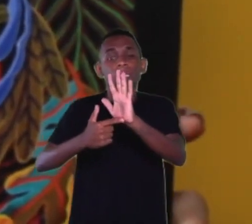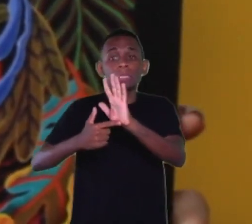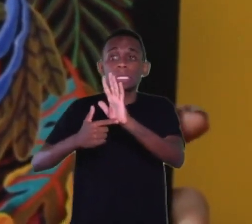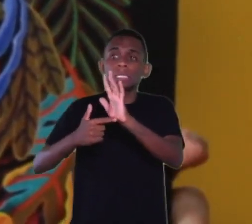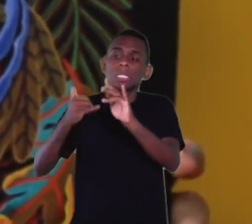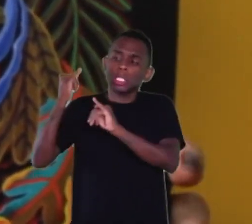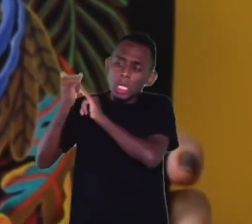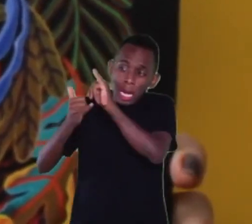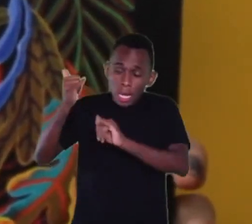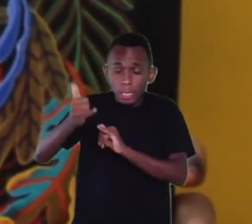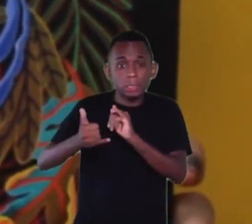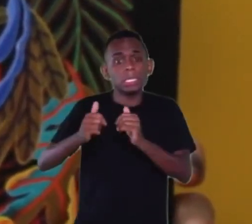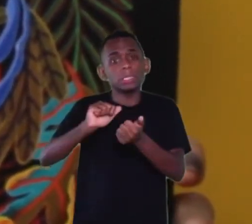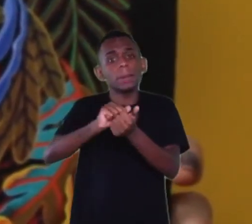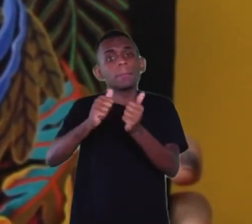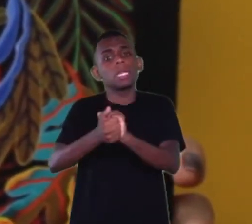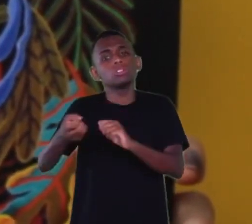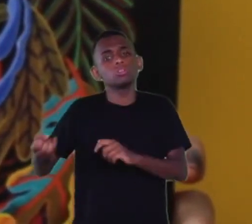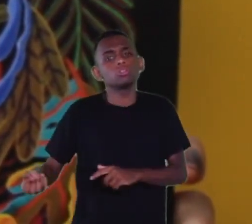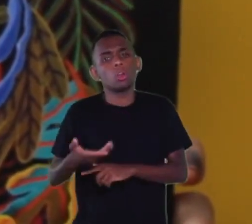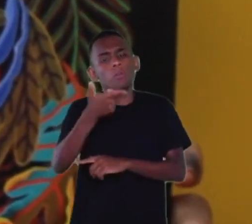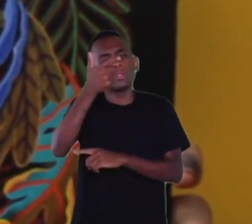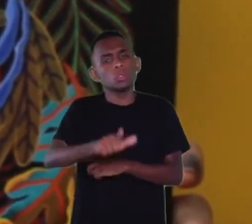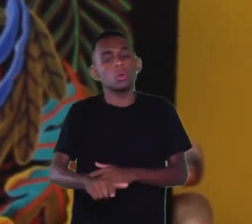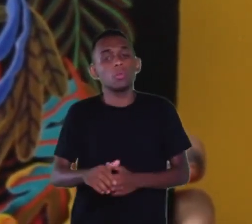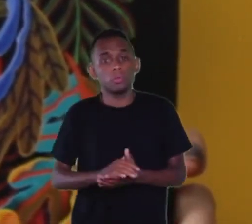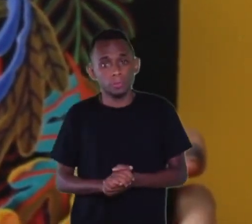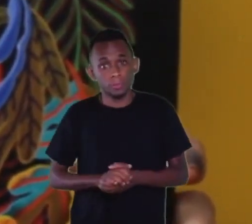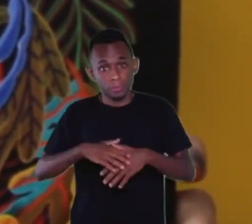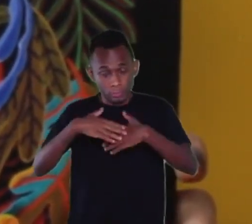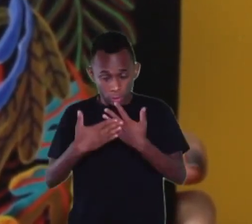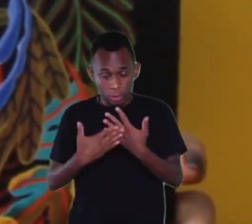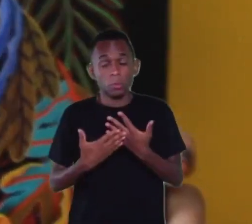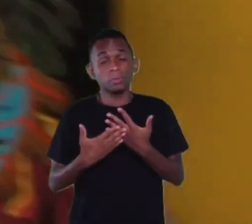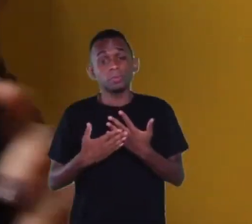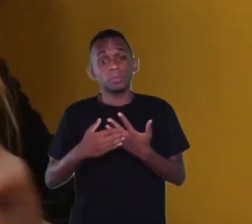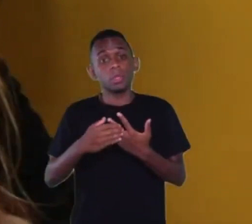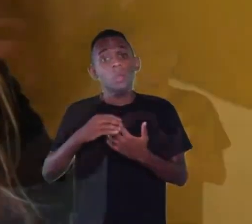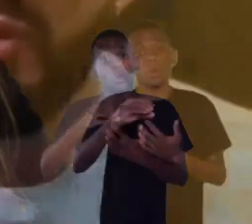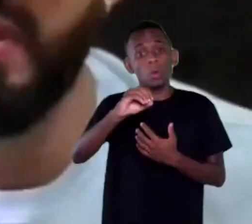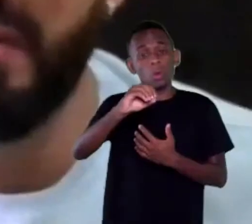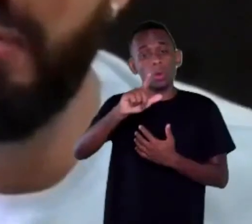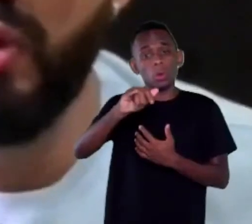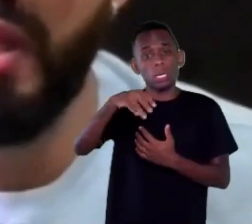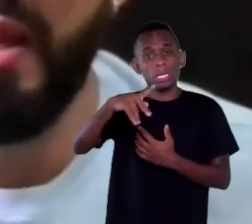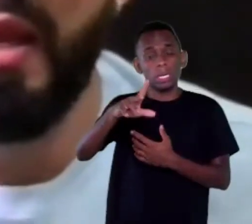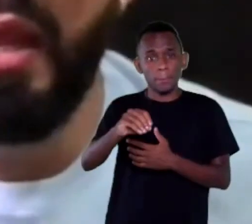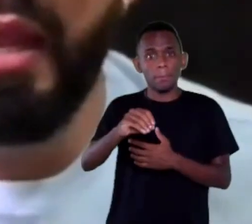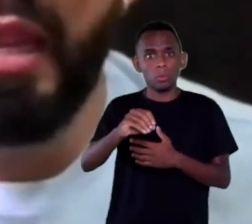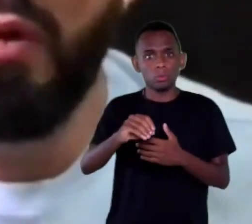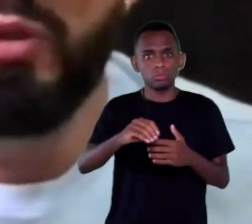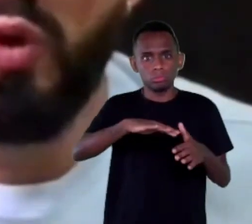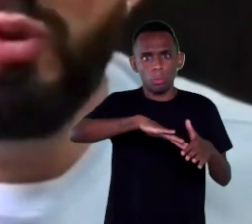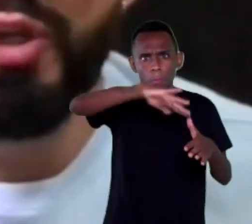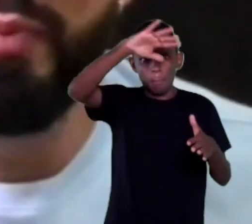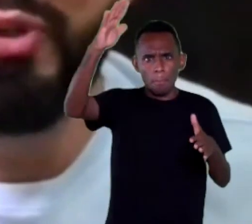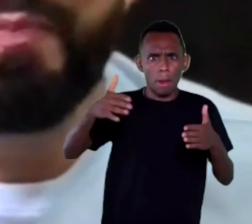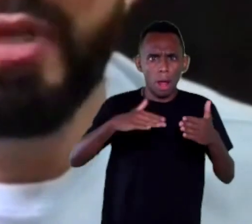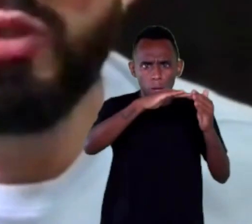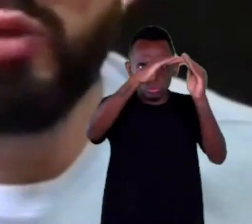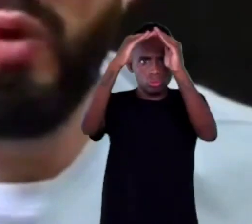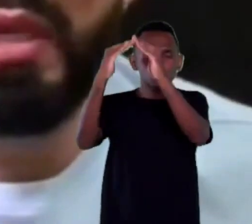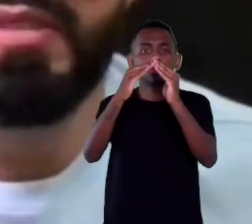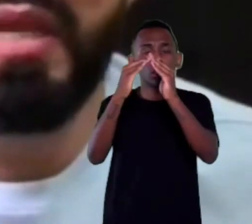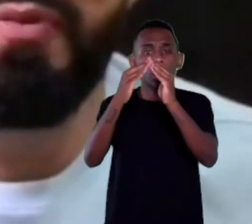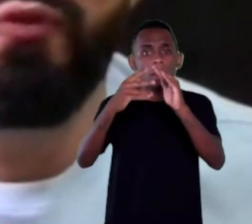aí tão conhecidas e tradicionais? O Olimpo, ele tem uma história muito curiosa, sabe, Josane? Porque eu sou o tipo